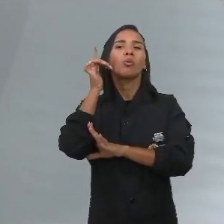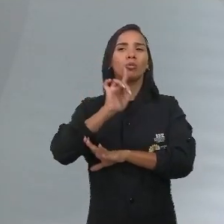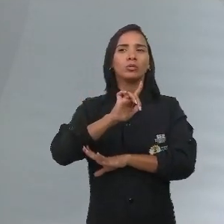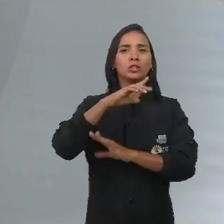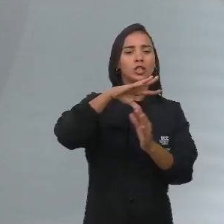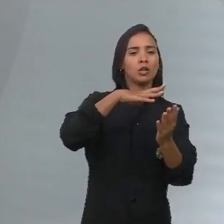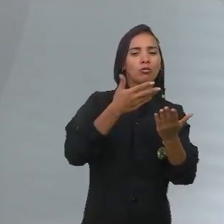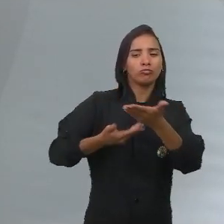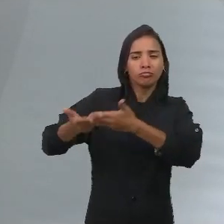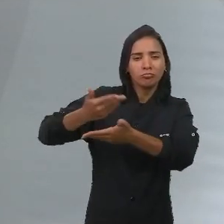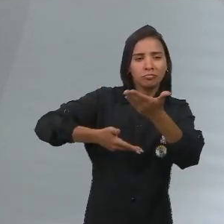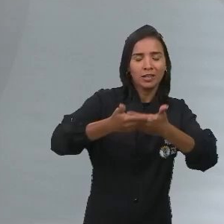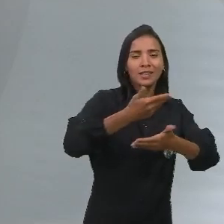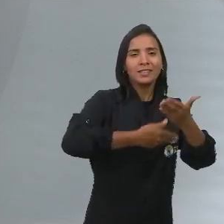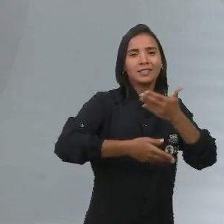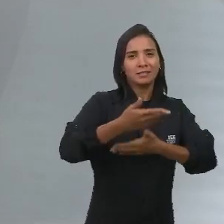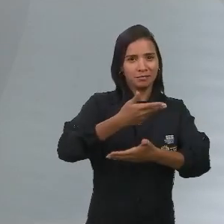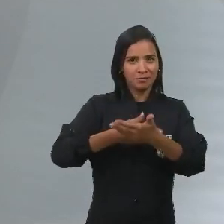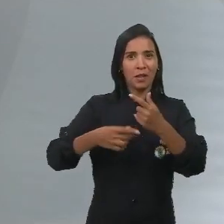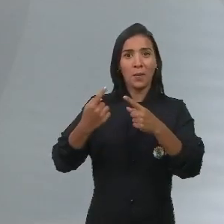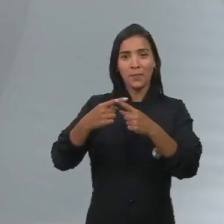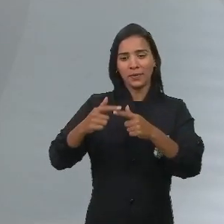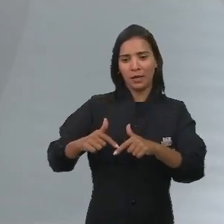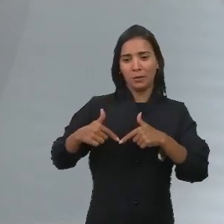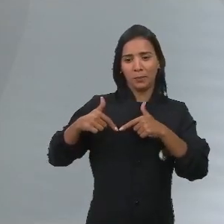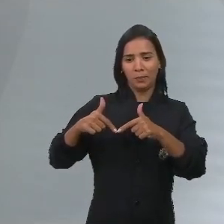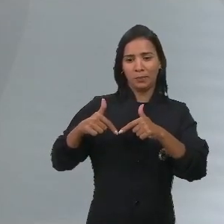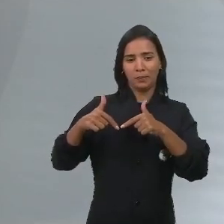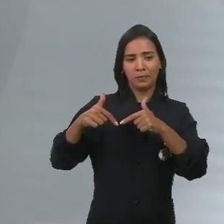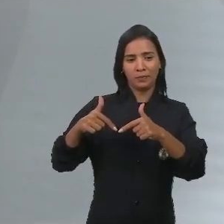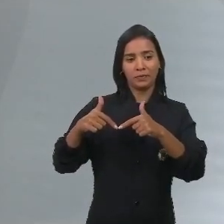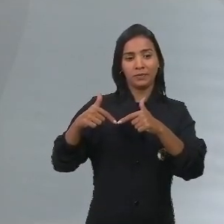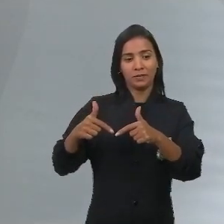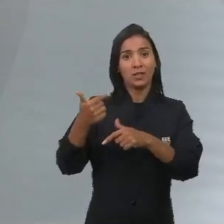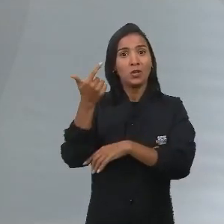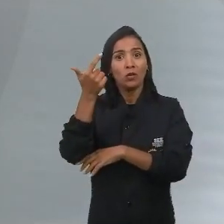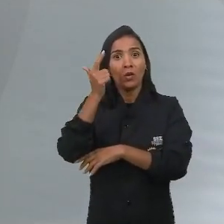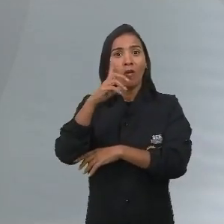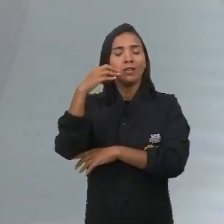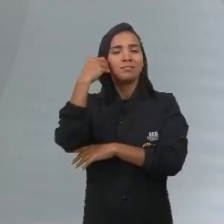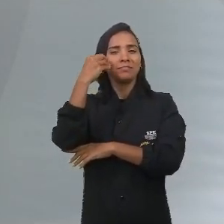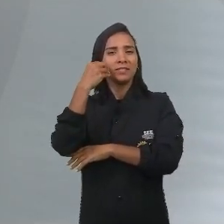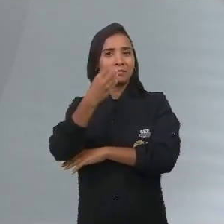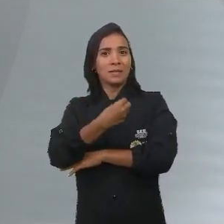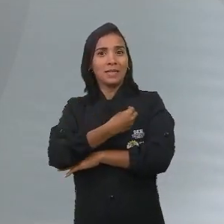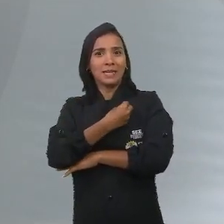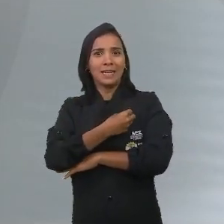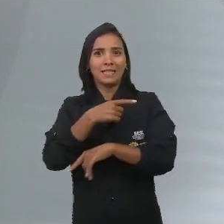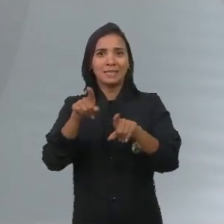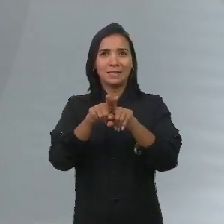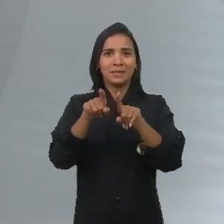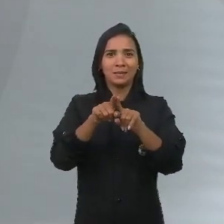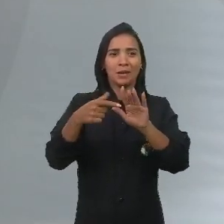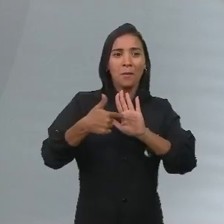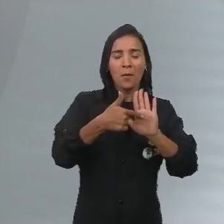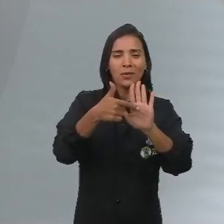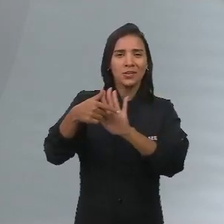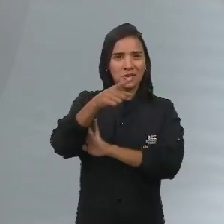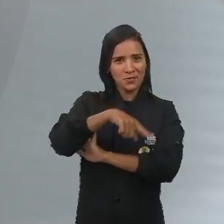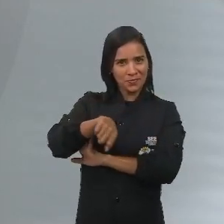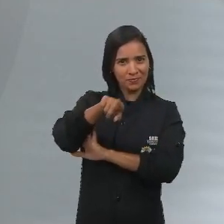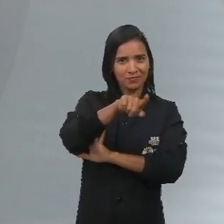grande fator de competição competição em que você consegue evidenciar exibir expor porque os jogos